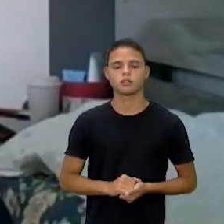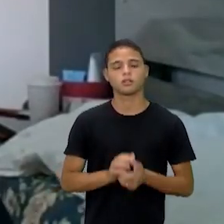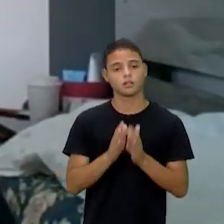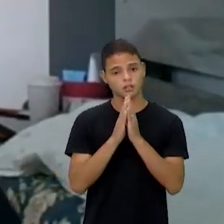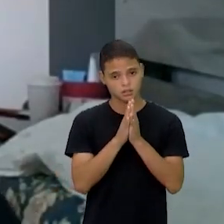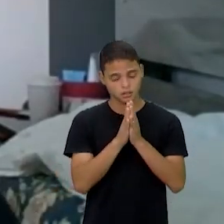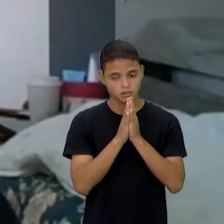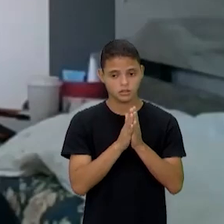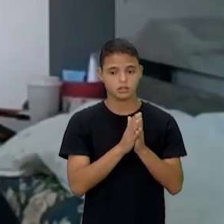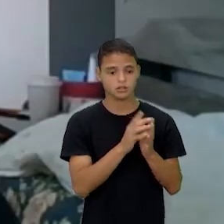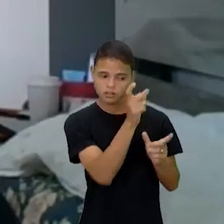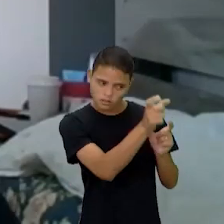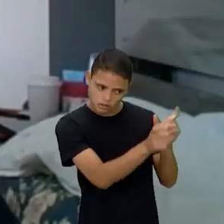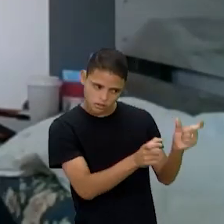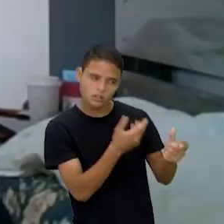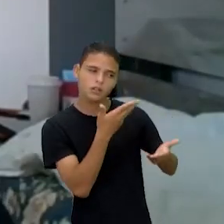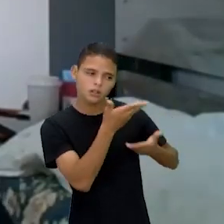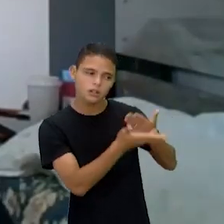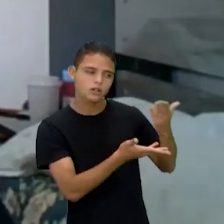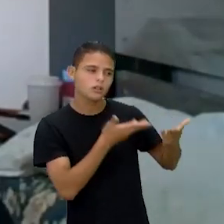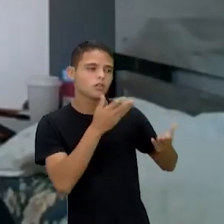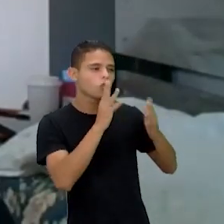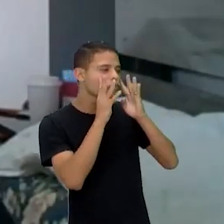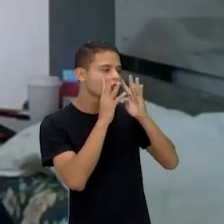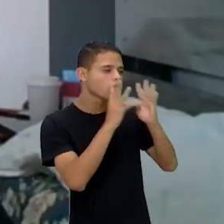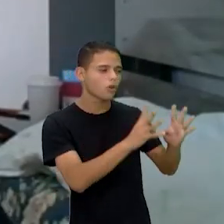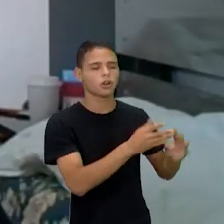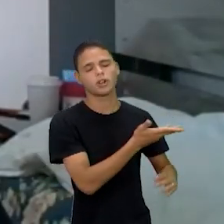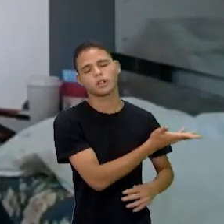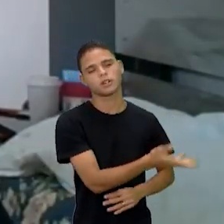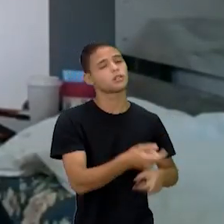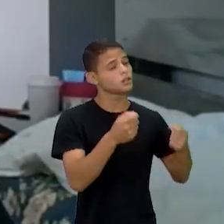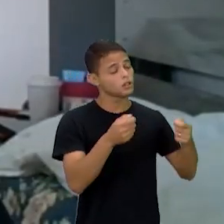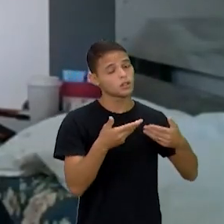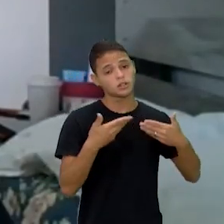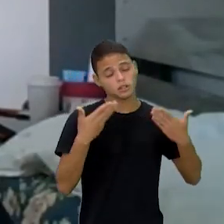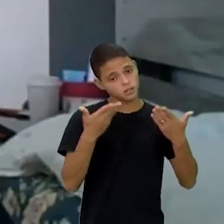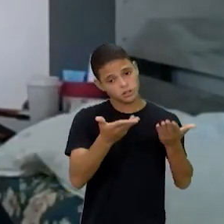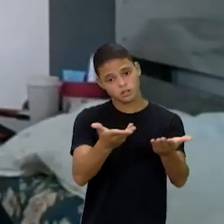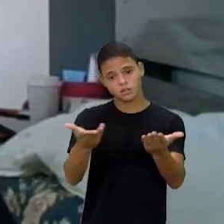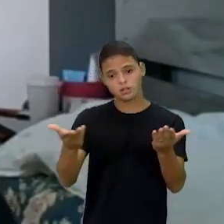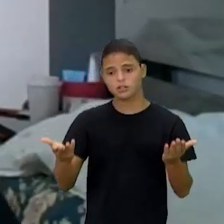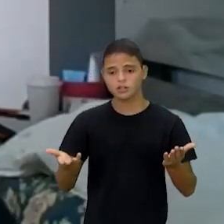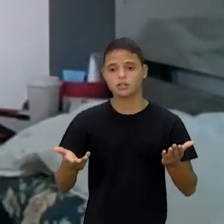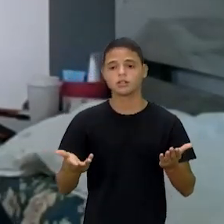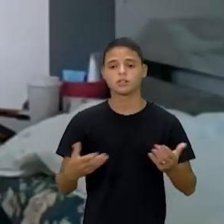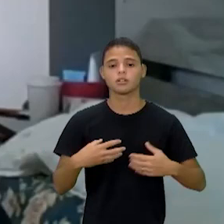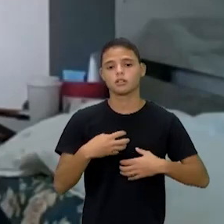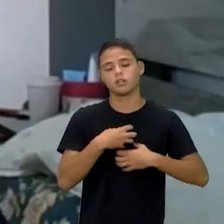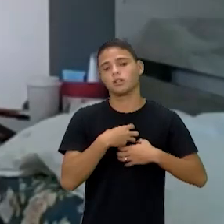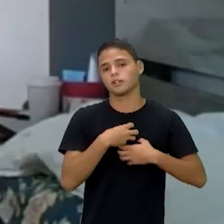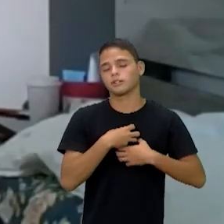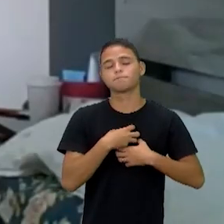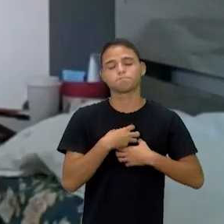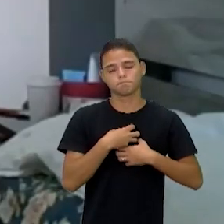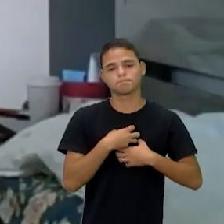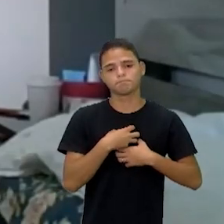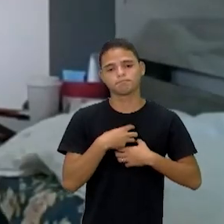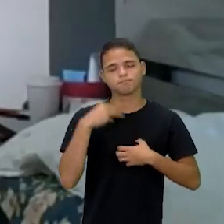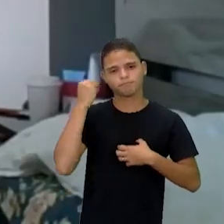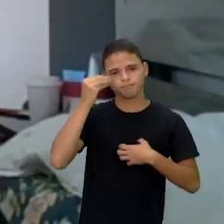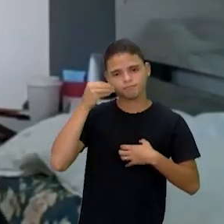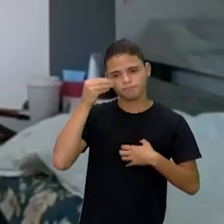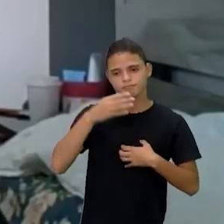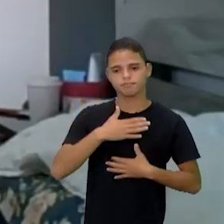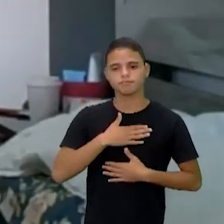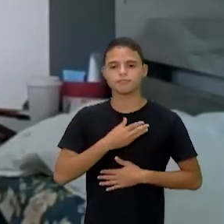né? Para os superdotados, eles precisam muito de vocês. Eu acho que eu me sentiria, acho que a minha história de